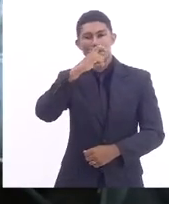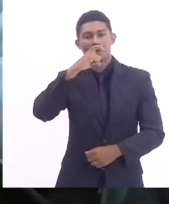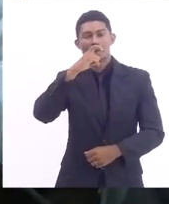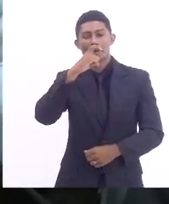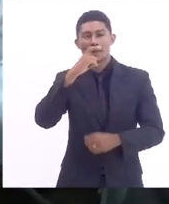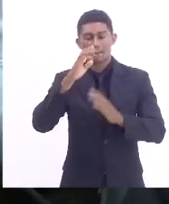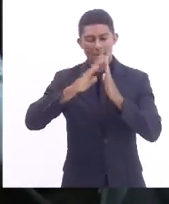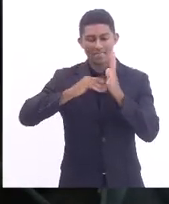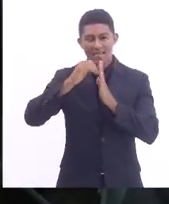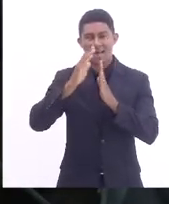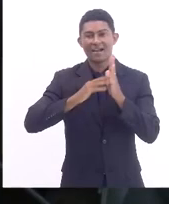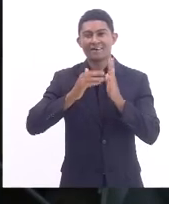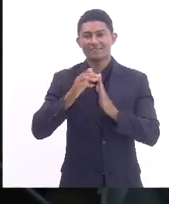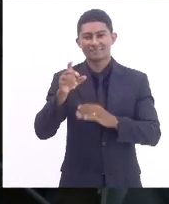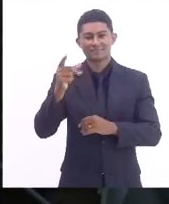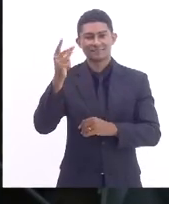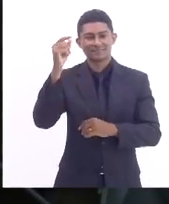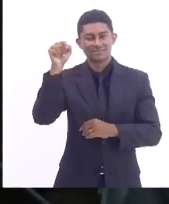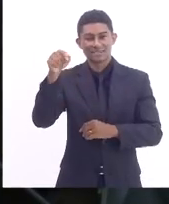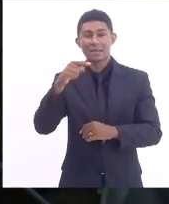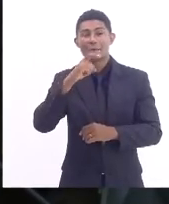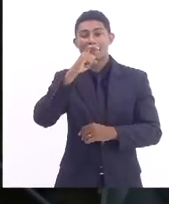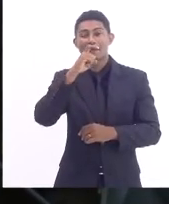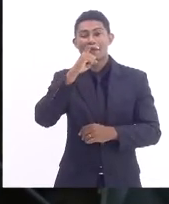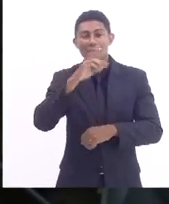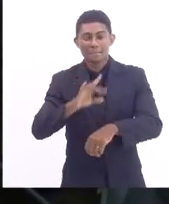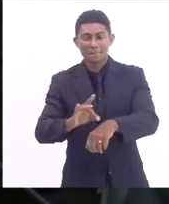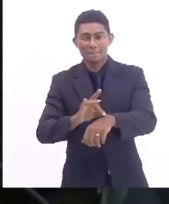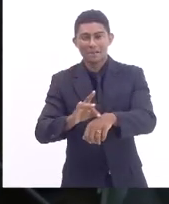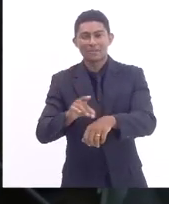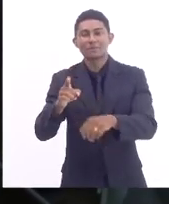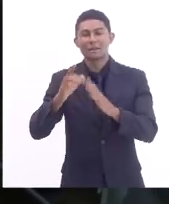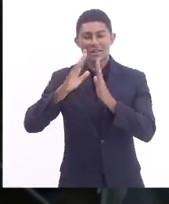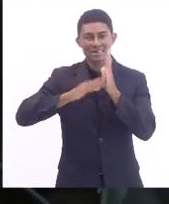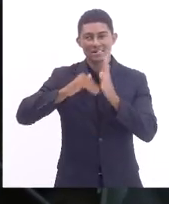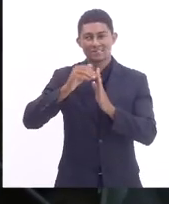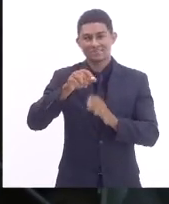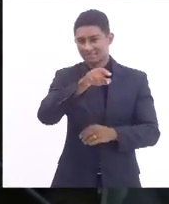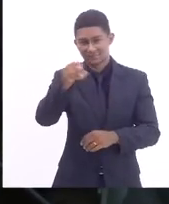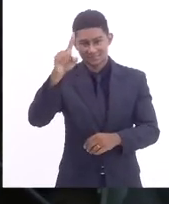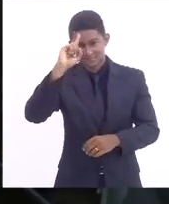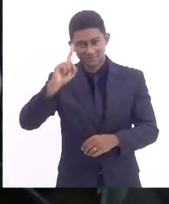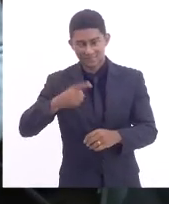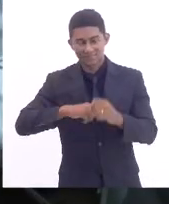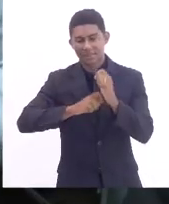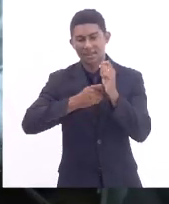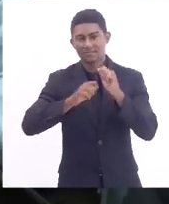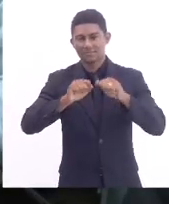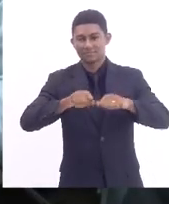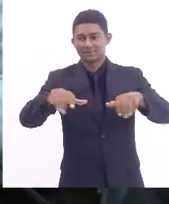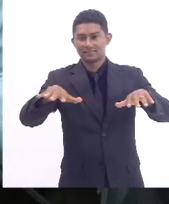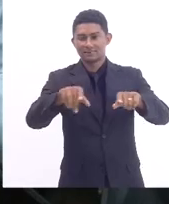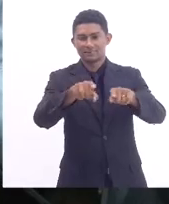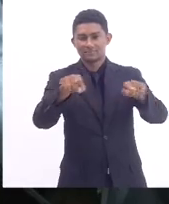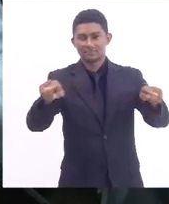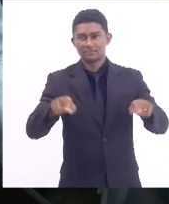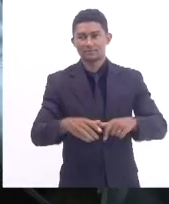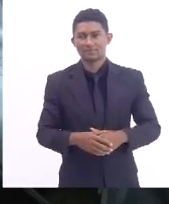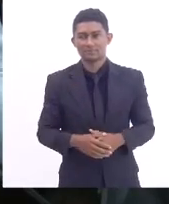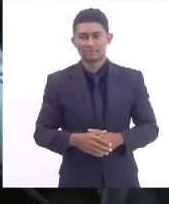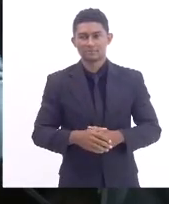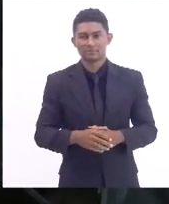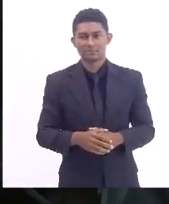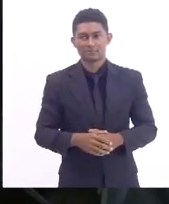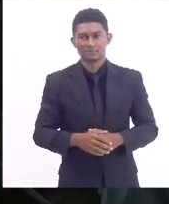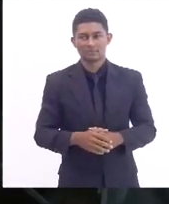só pra vocês saberem aquele Bigode Preto ali a pintado ninguém sabia mas eu tô contando o segredo Olá pessoal eu queria